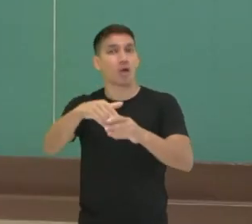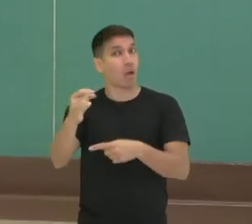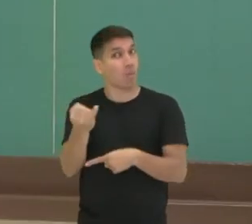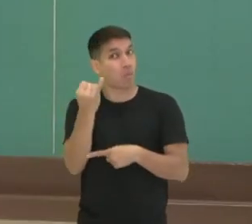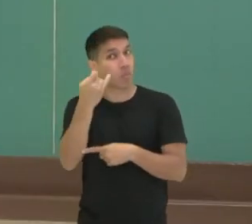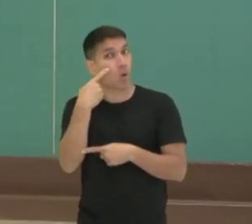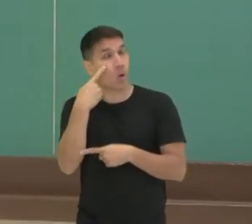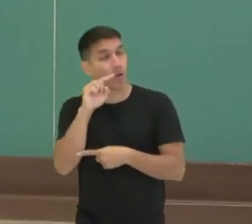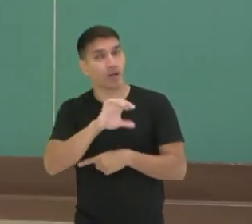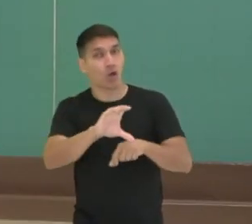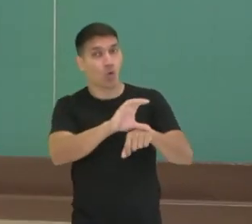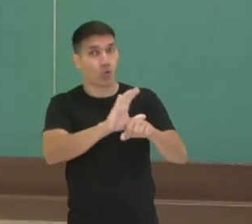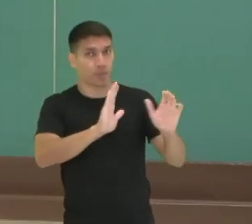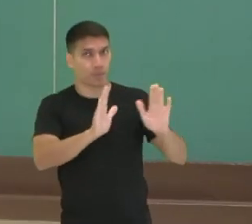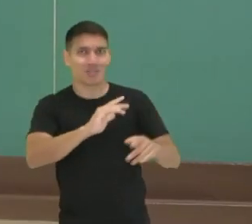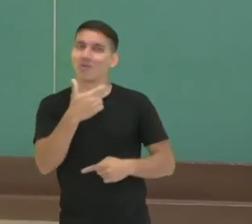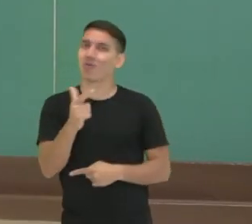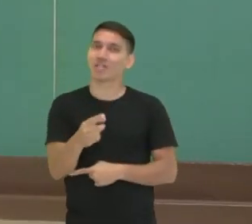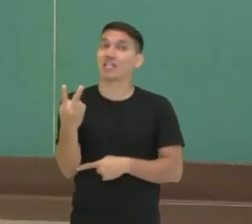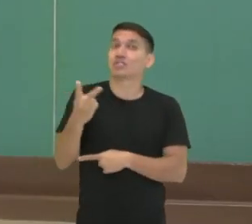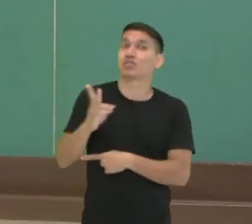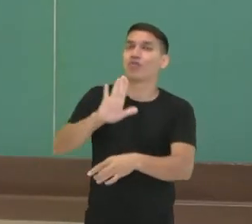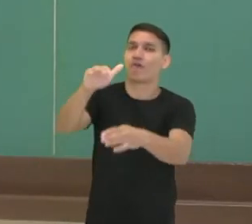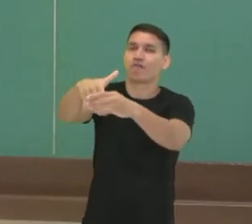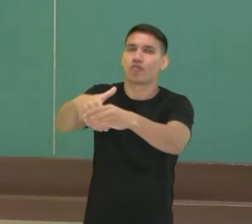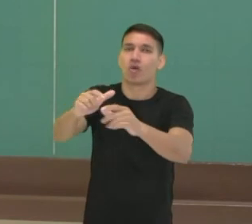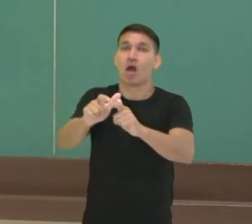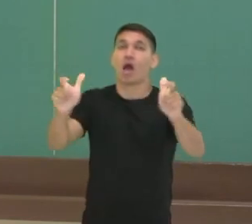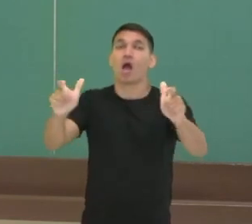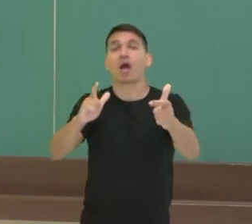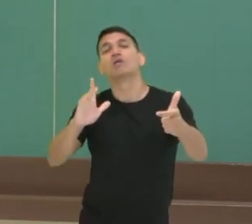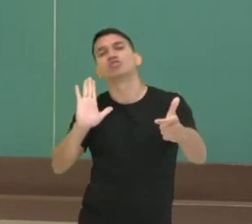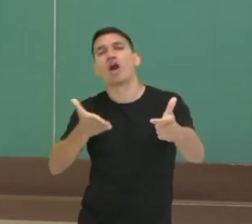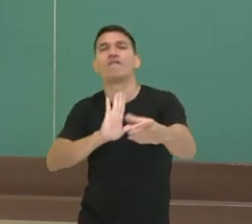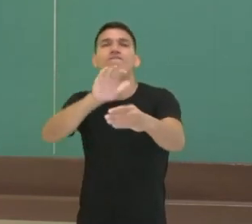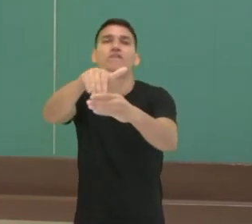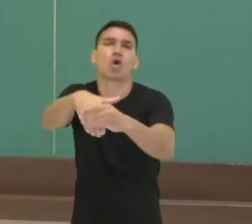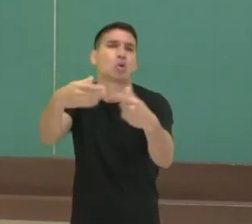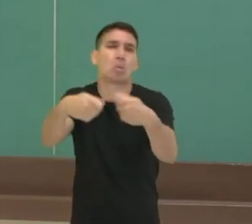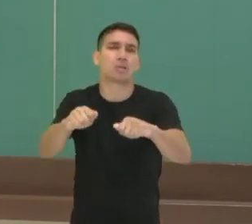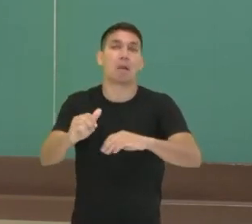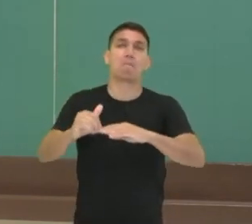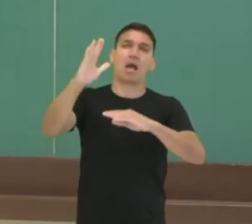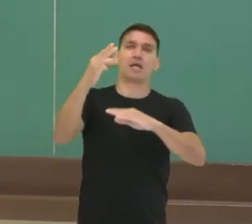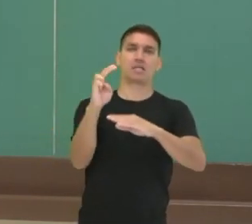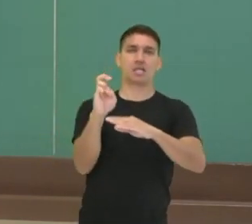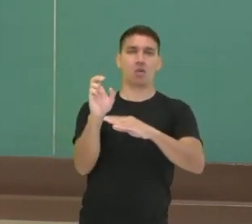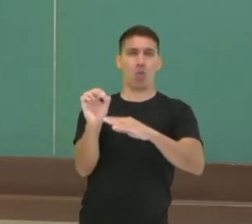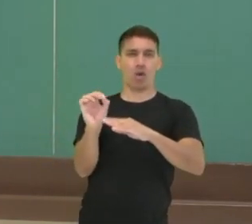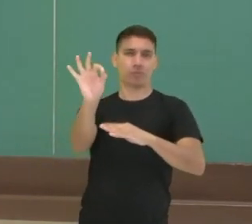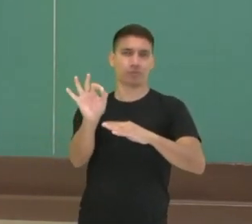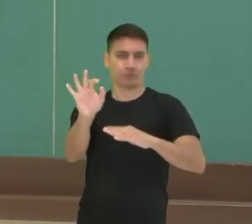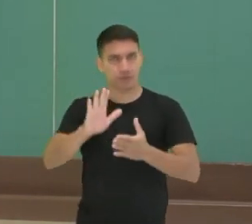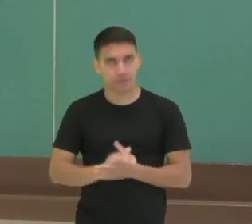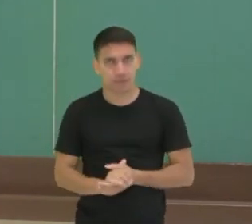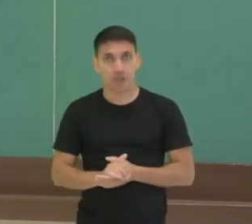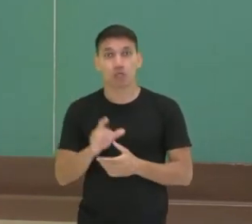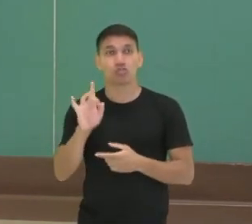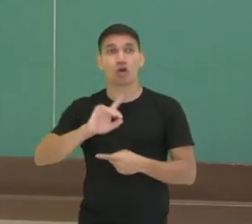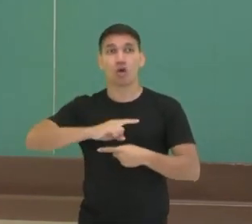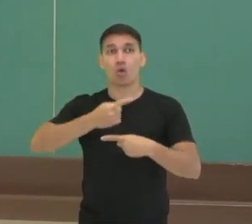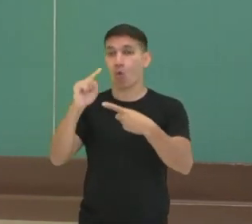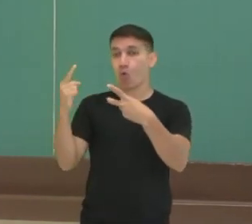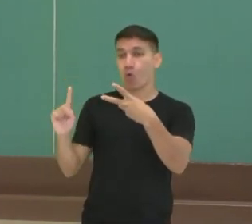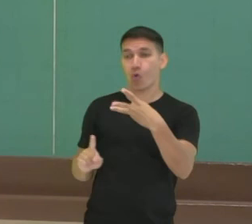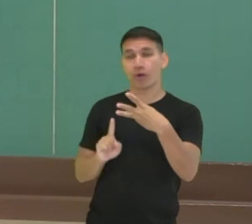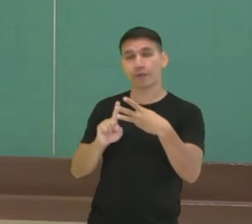dessa época não havia segundo turno, você ganhava só tendo a maioria dos votos, não precisava ter mais de 50% dos votos. Isso que ele competiu contra Eduardo Gomes,